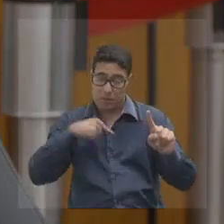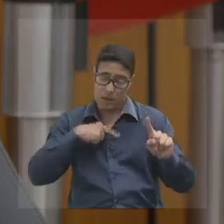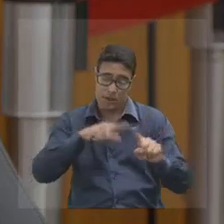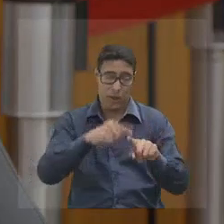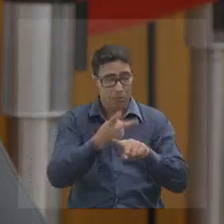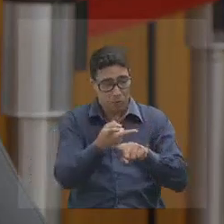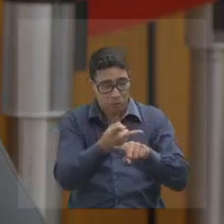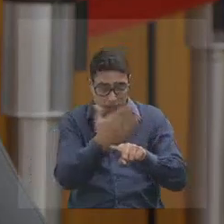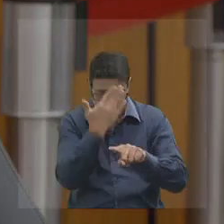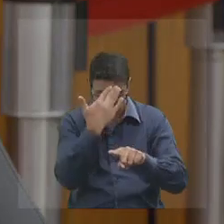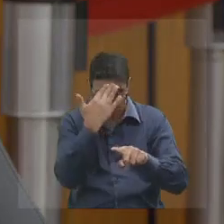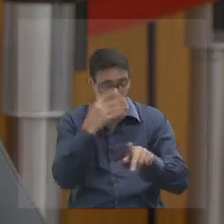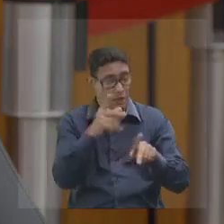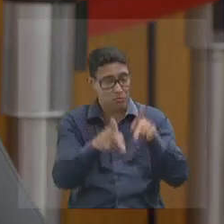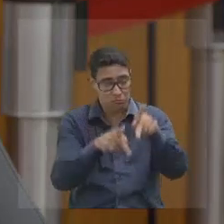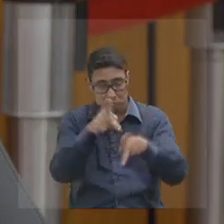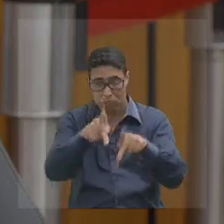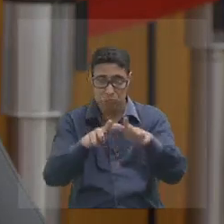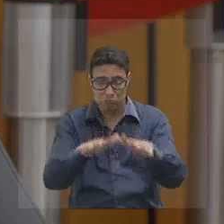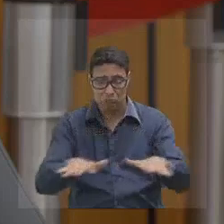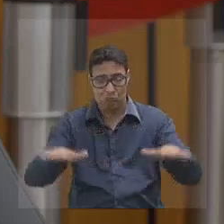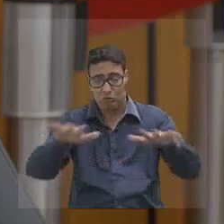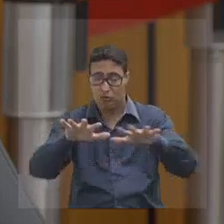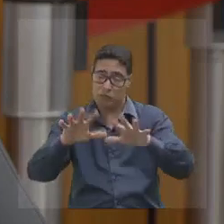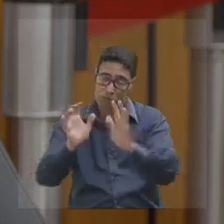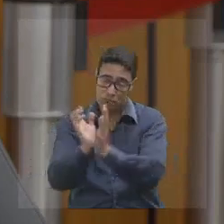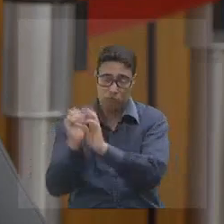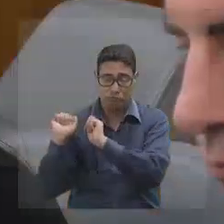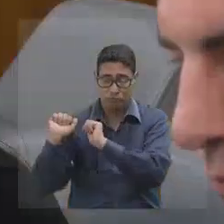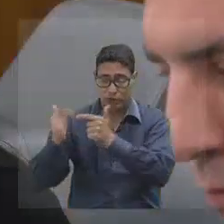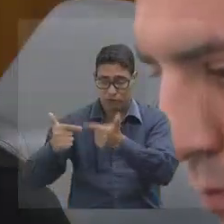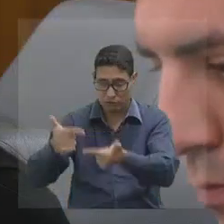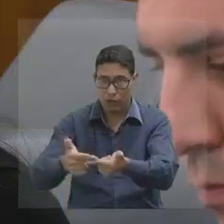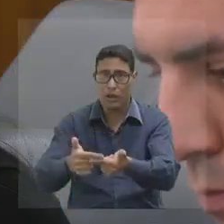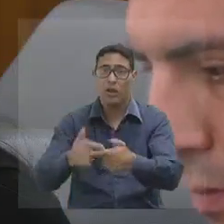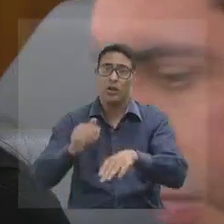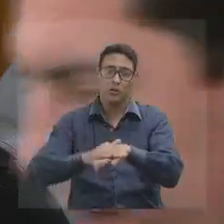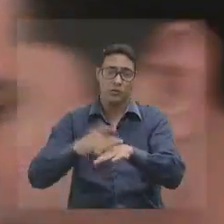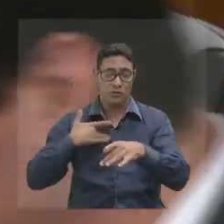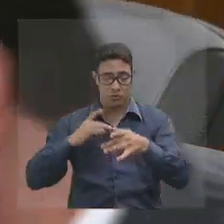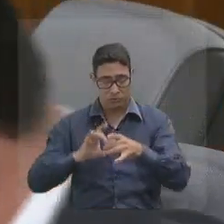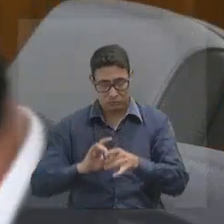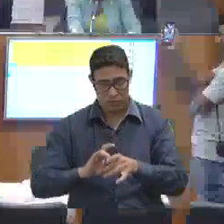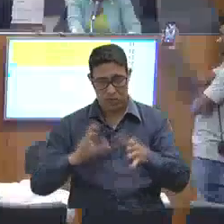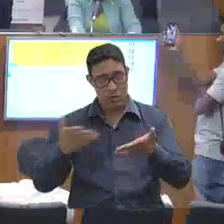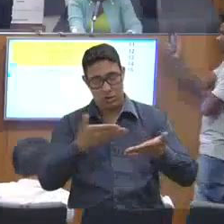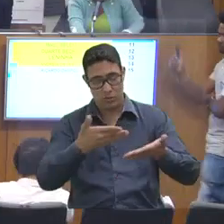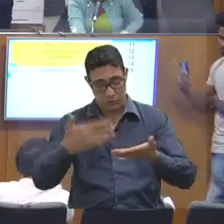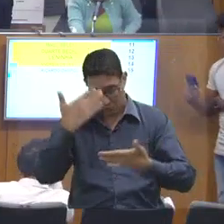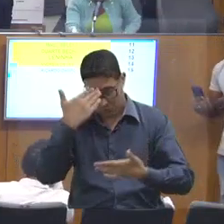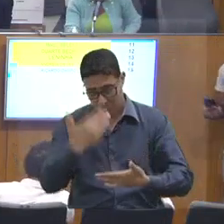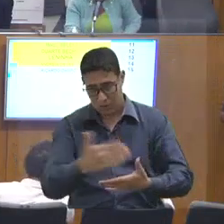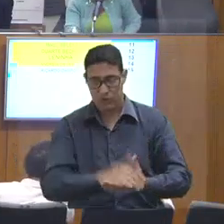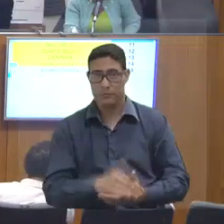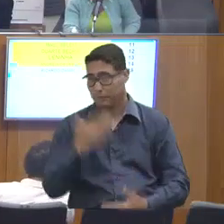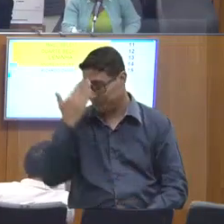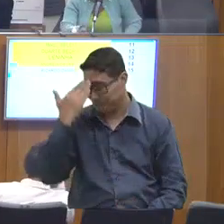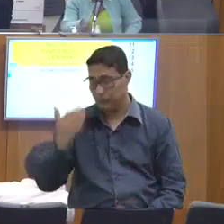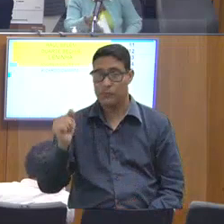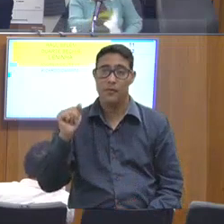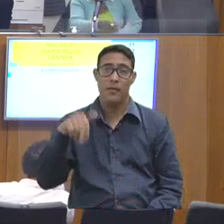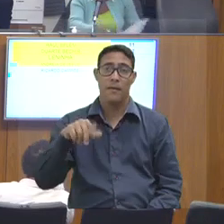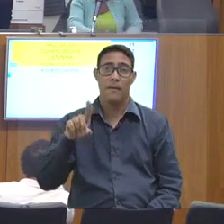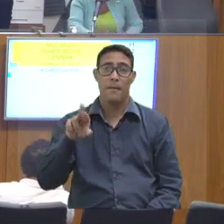prévia mesmo aos povos a comunidades tradicionais fica à disposição secretária Obrigada Deputado André de Jesus